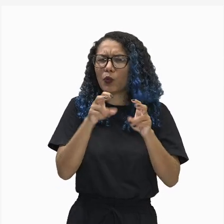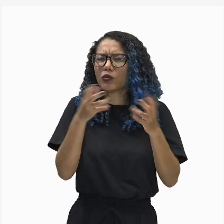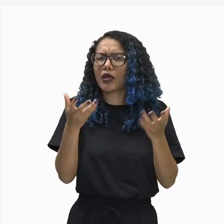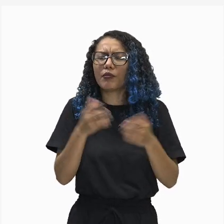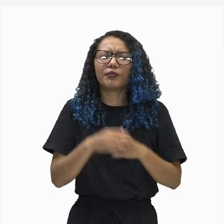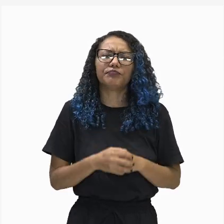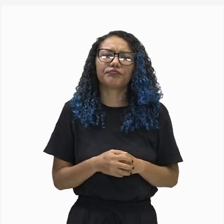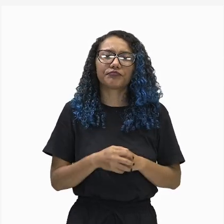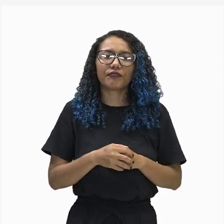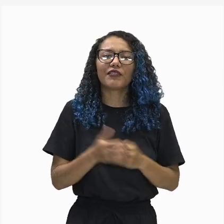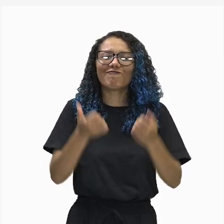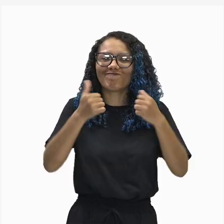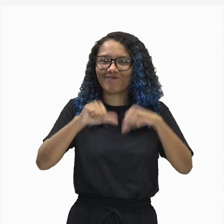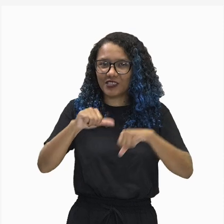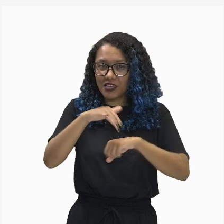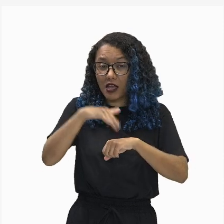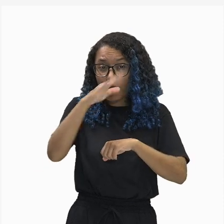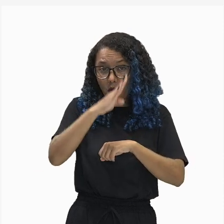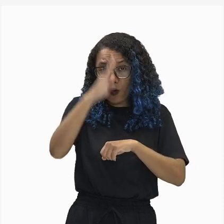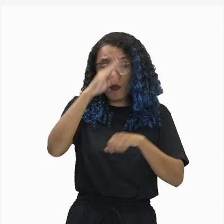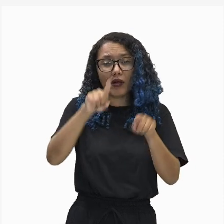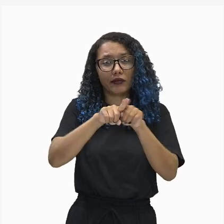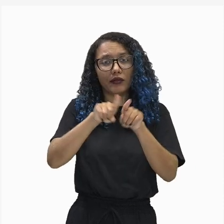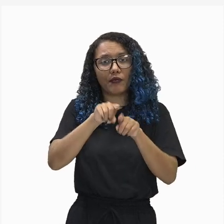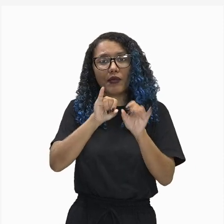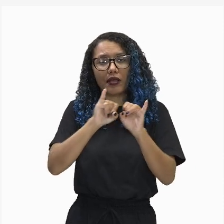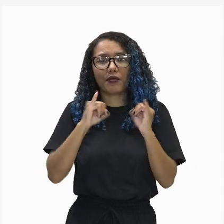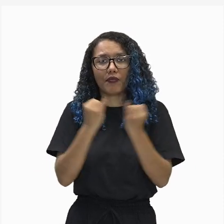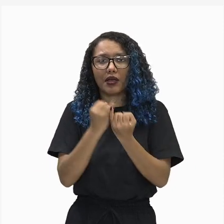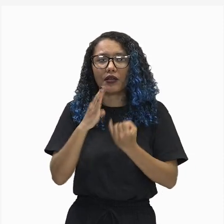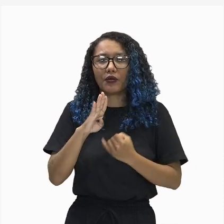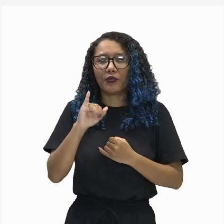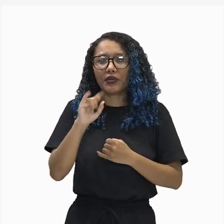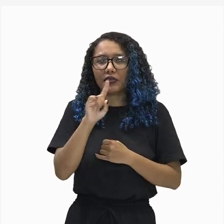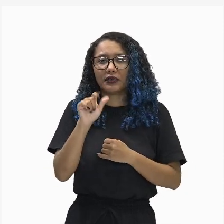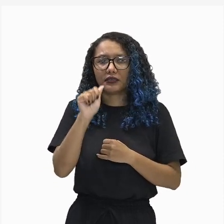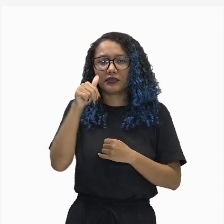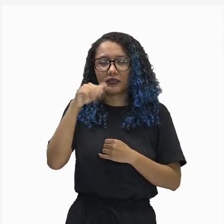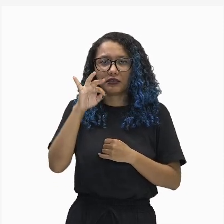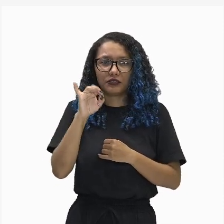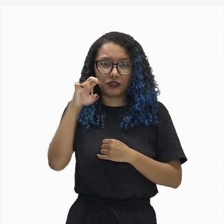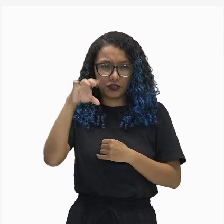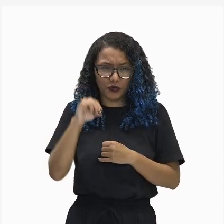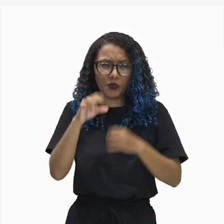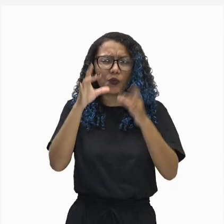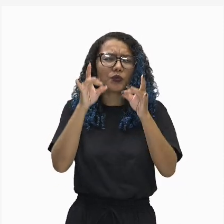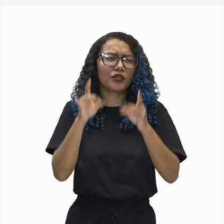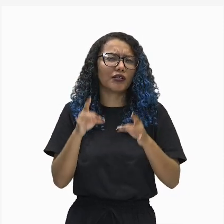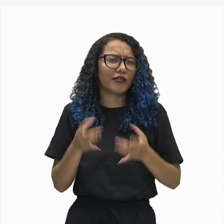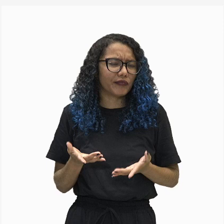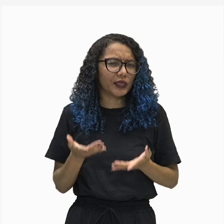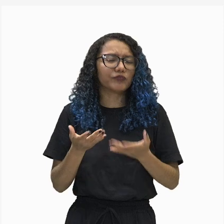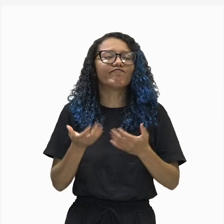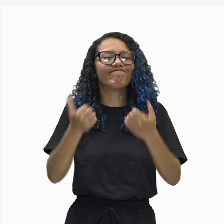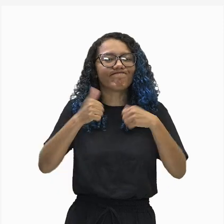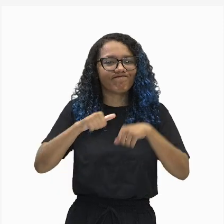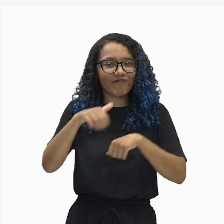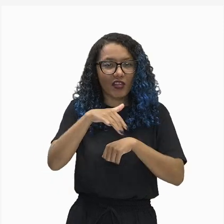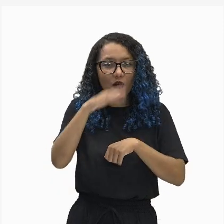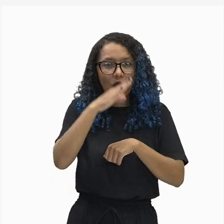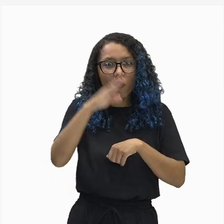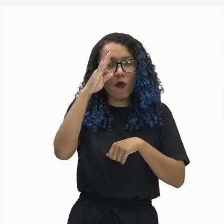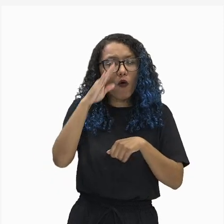de conhecimento, a crise de Roma e o Império Bizantino, detalhamento, a crise no mundo